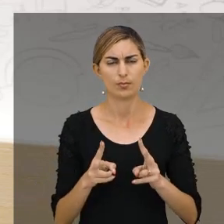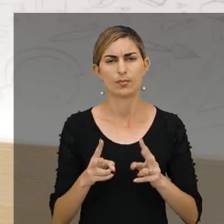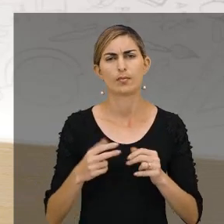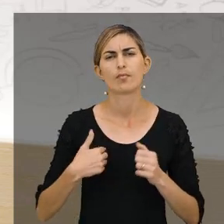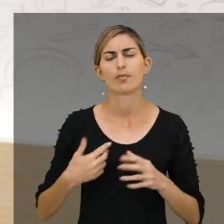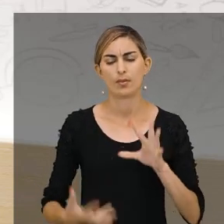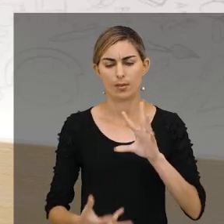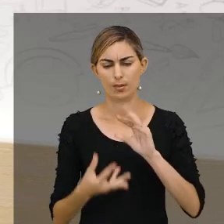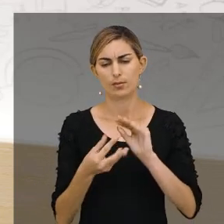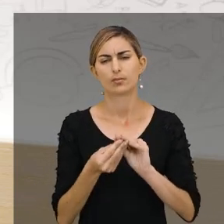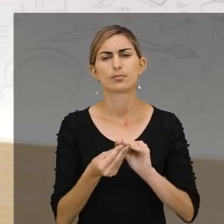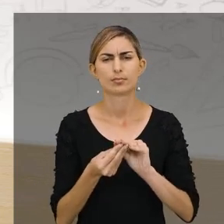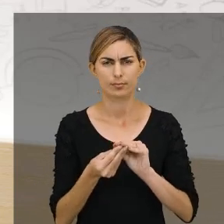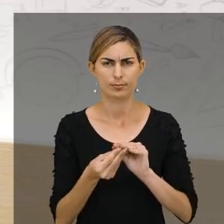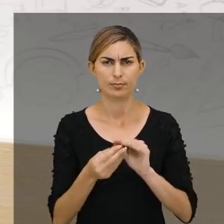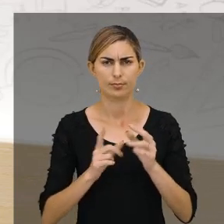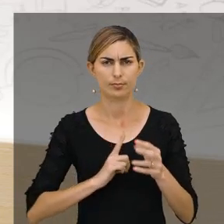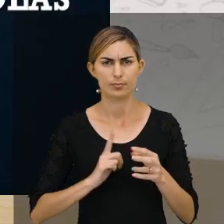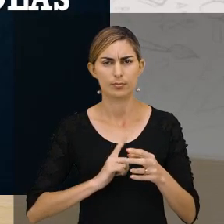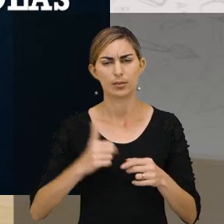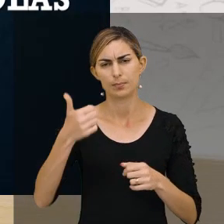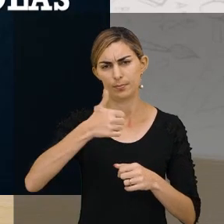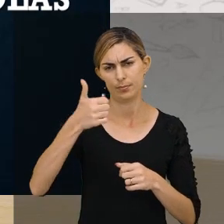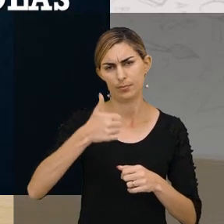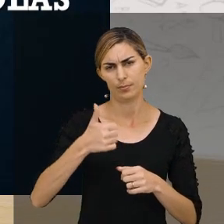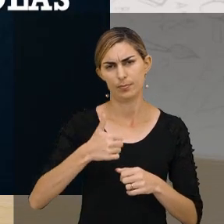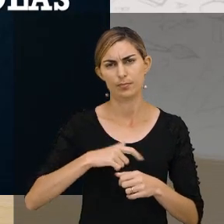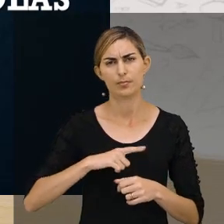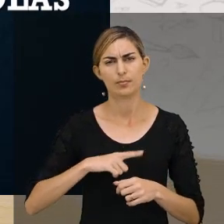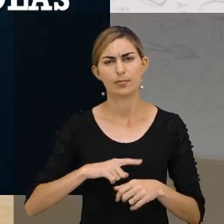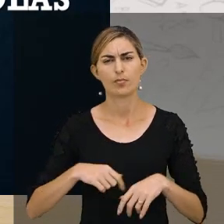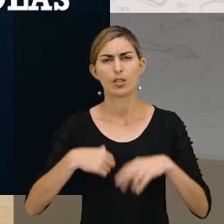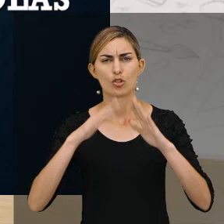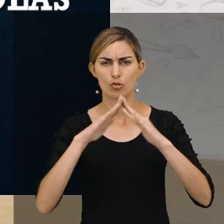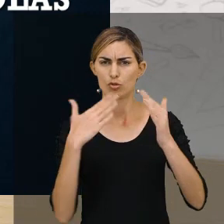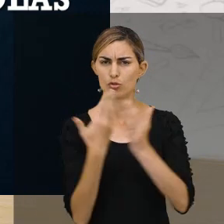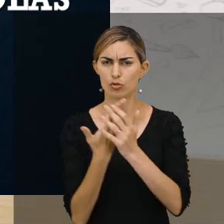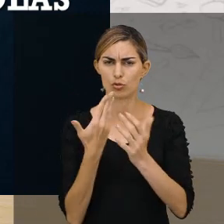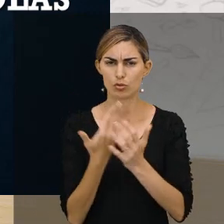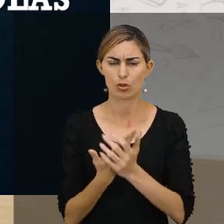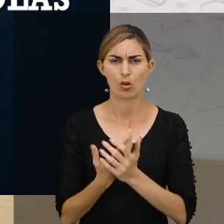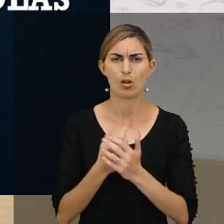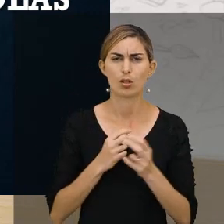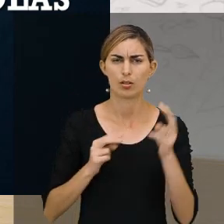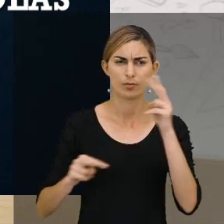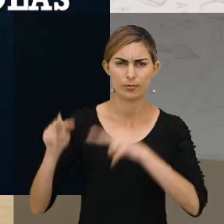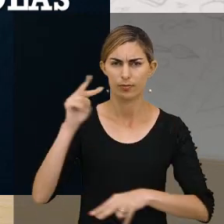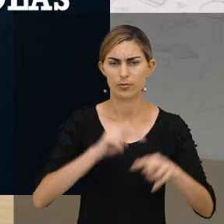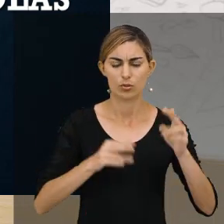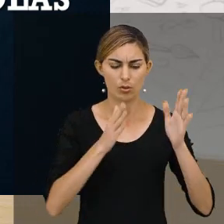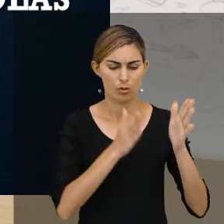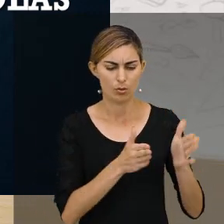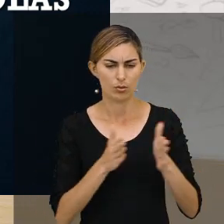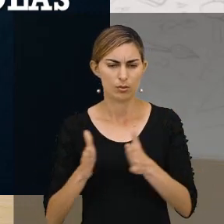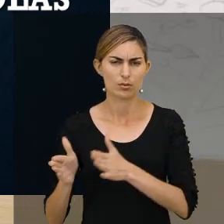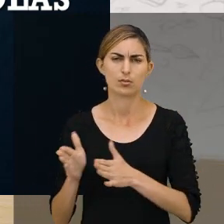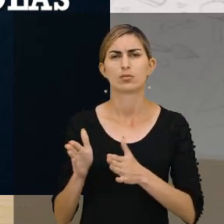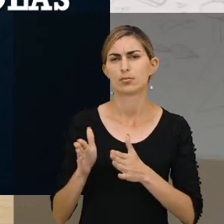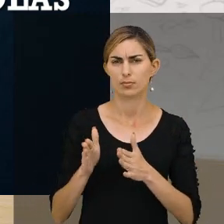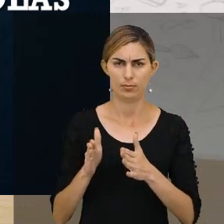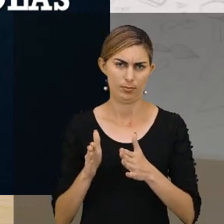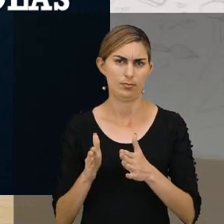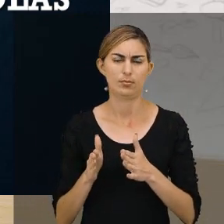Então, nesta síntese nós temos o primeiro tópico que trata sobre a escola vista como uma